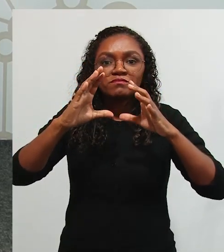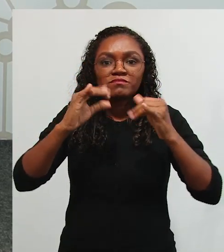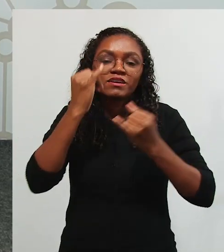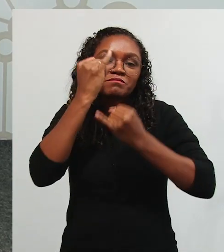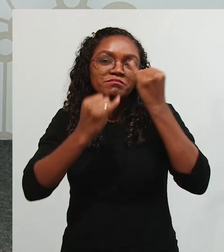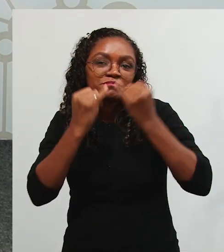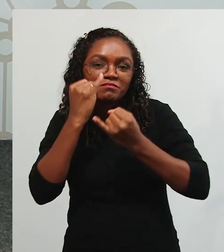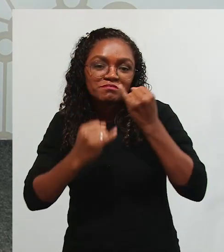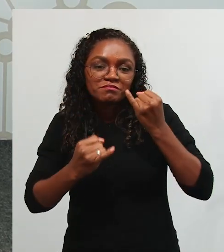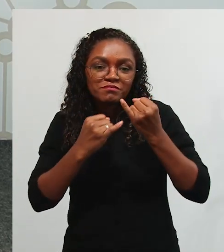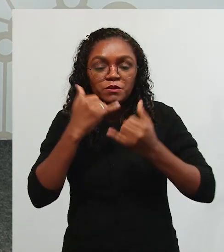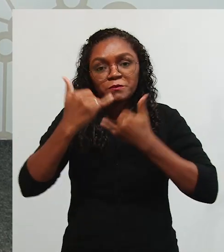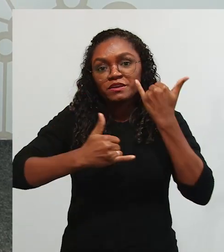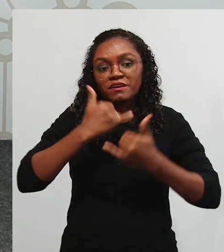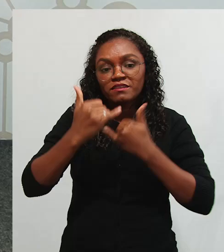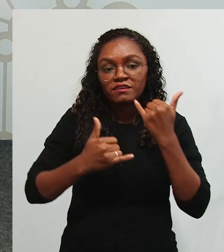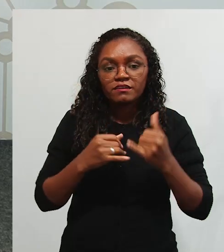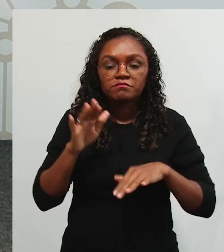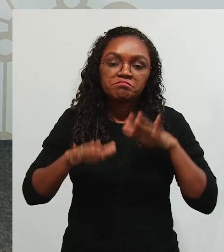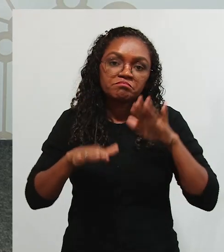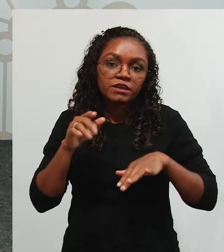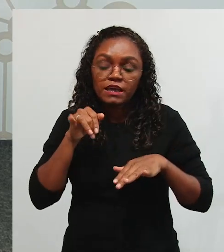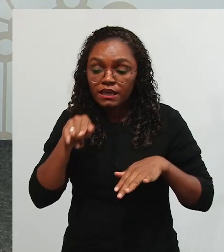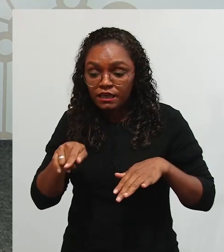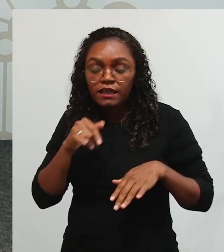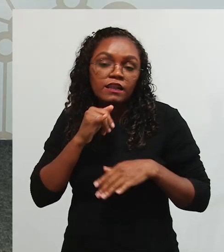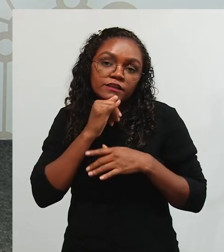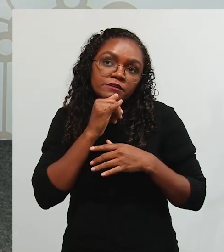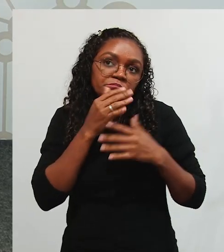com os esportes, né? Que às vezes ela não tem ainda